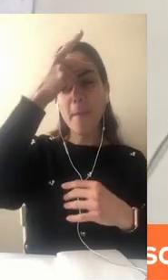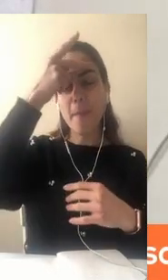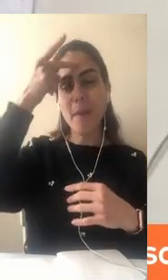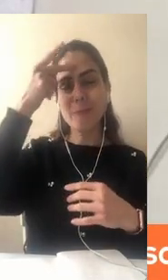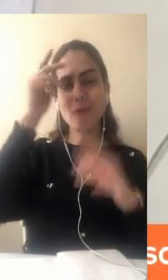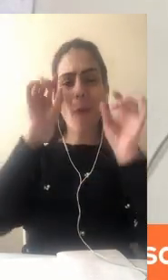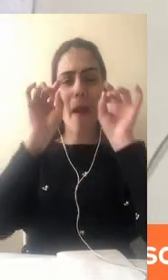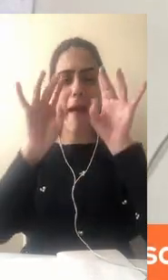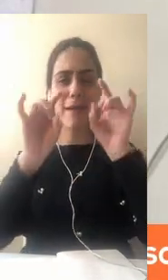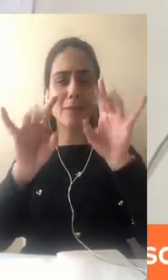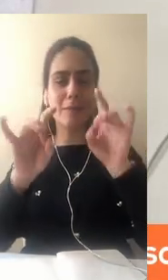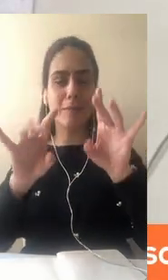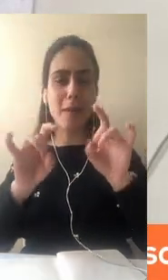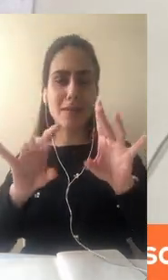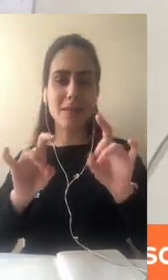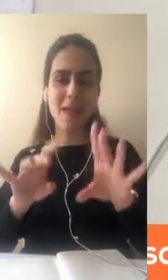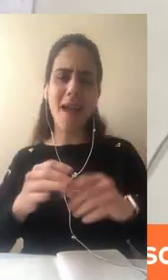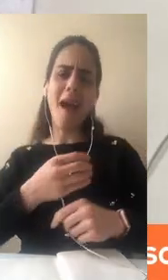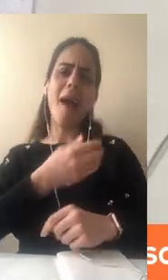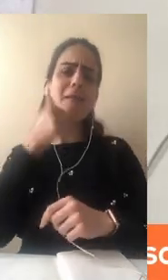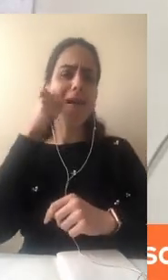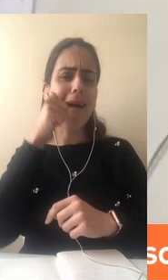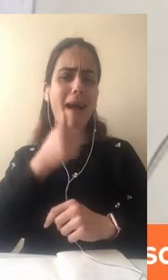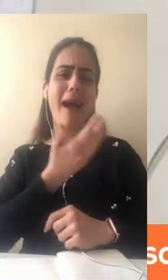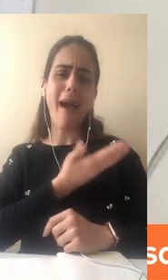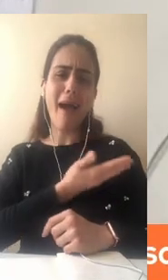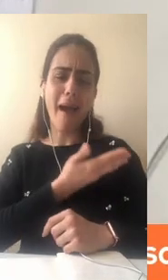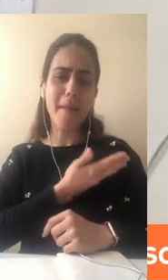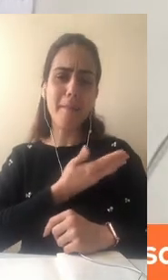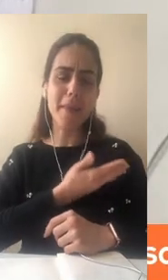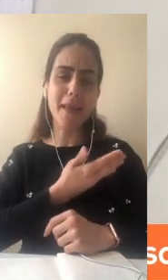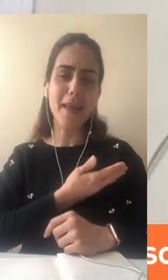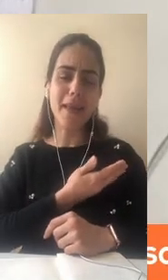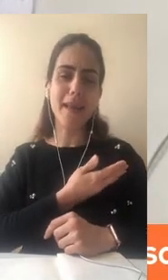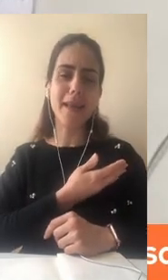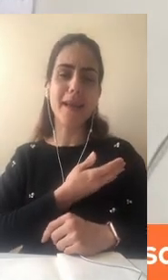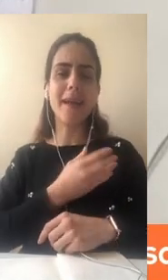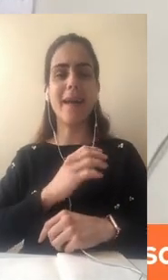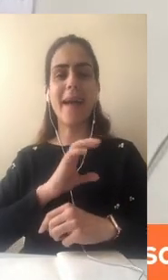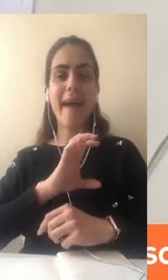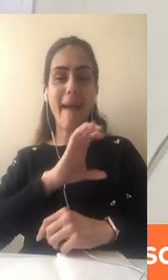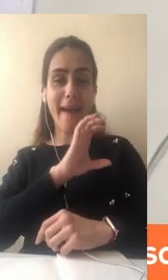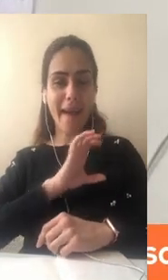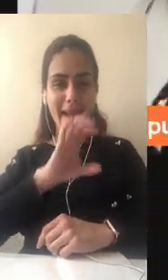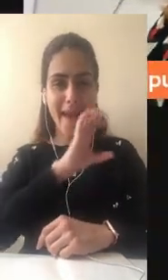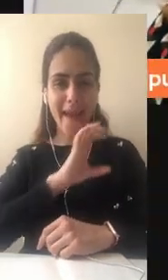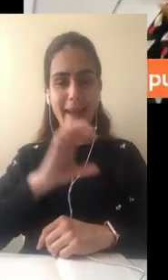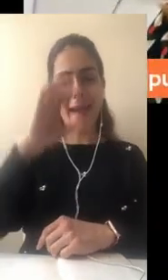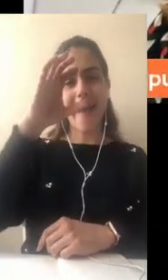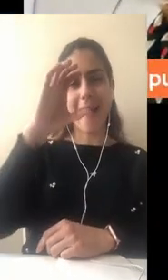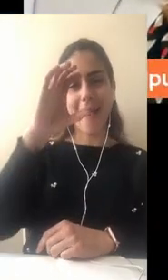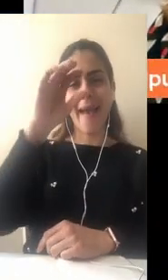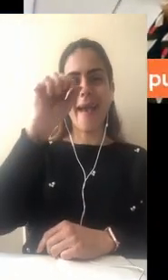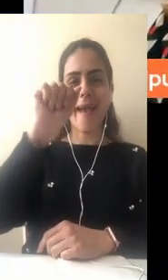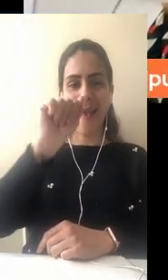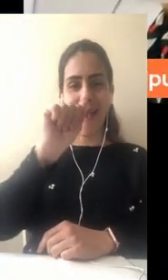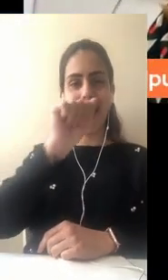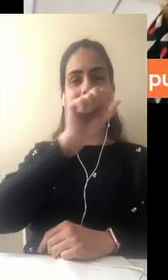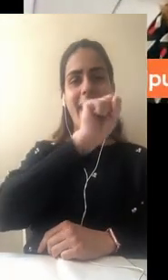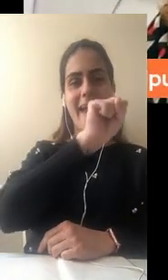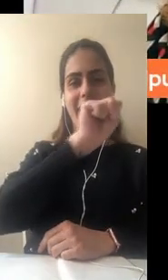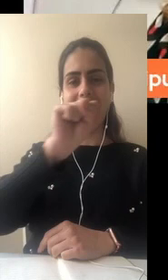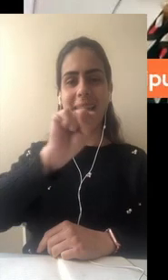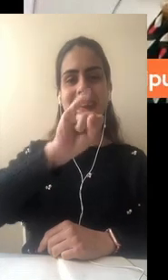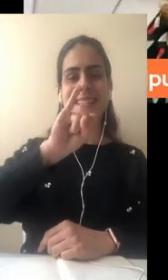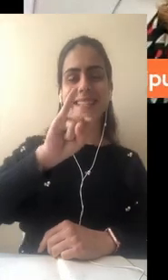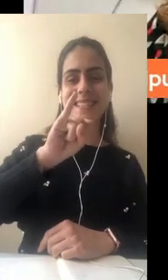querida, Cassiana, mamãe educadora, bem-vinda. Cadê você? Vamos bater